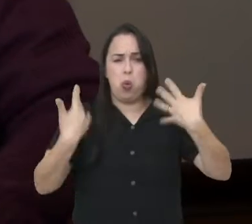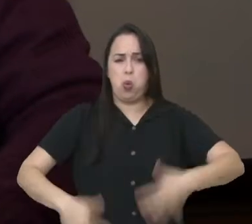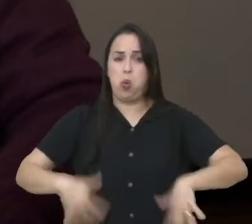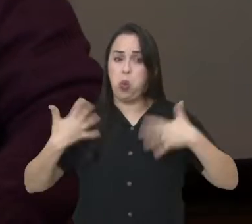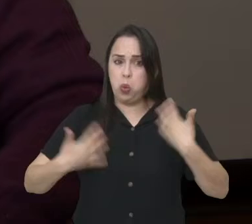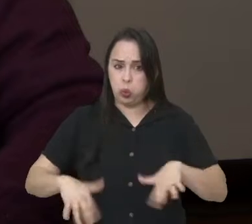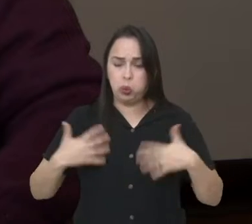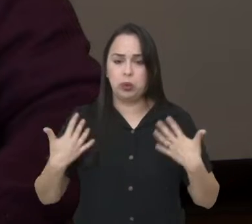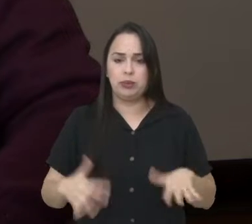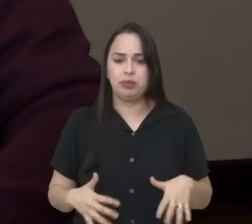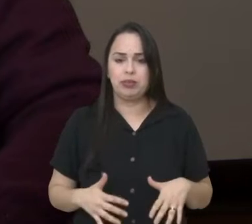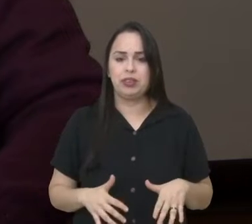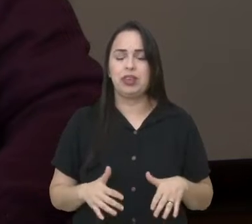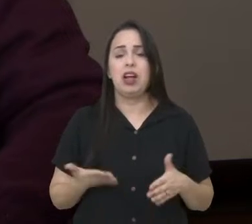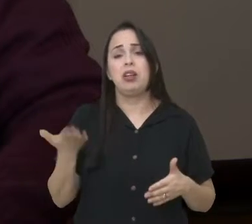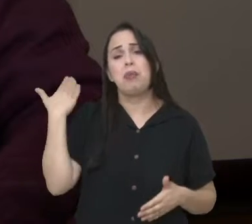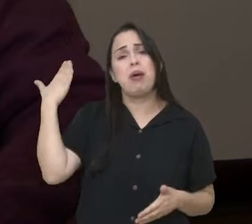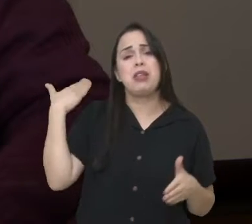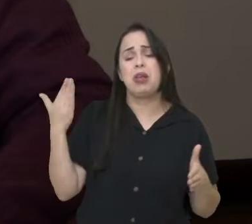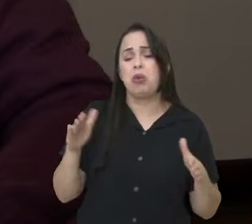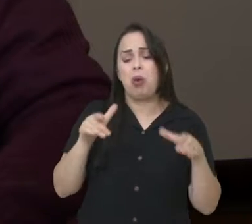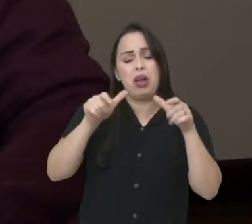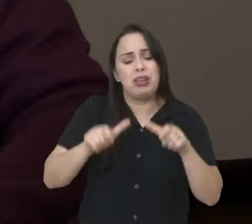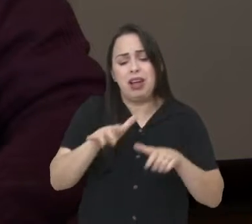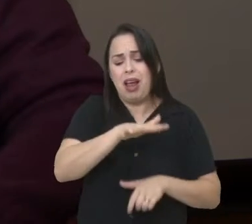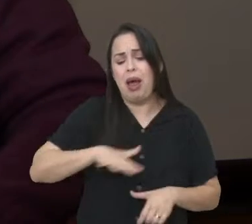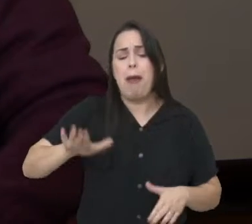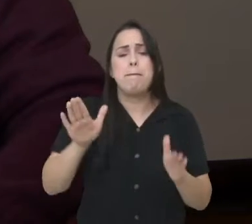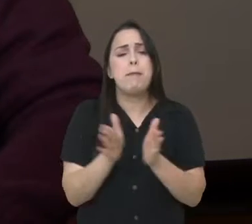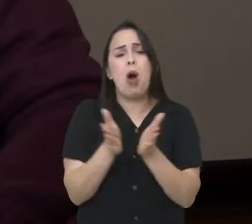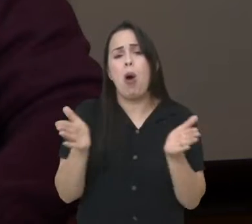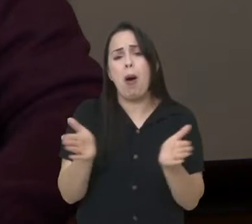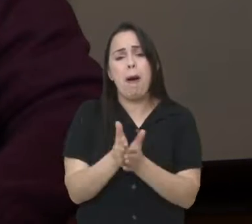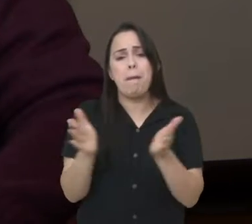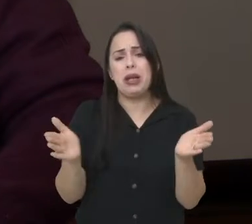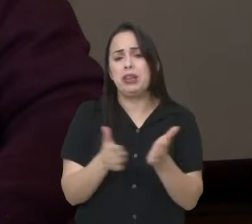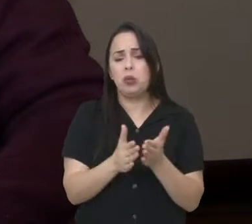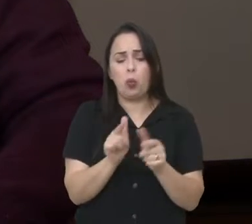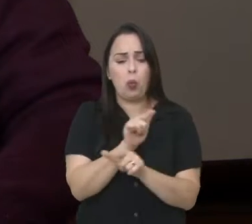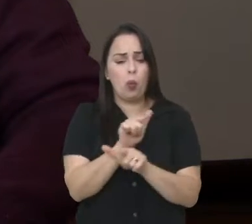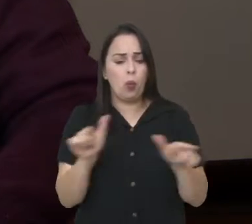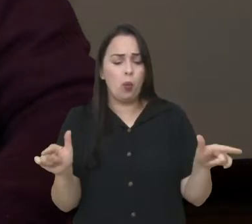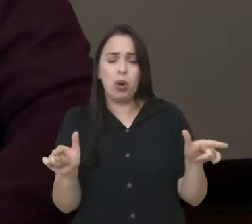sabe, mas o bairro era pobre, não tinha nada aqui, né?